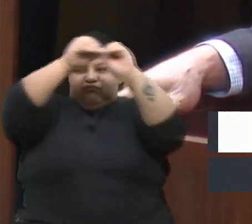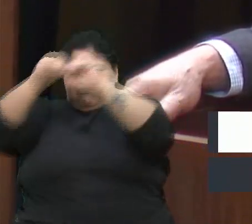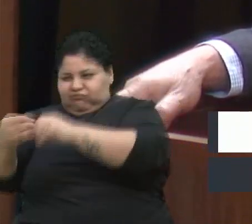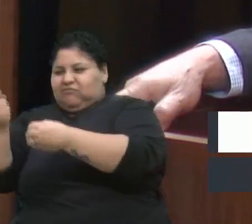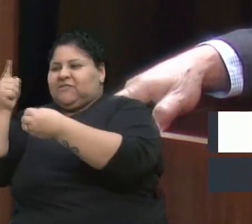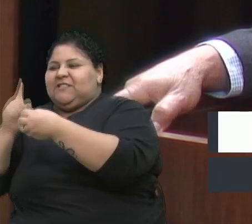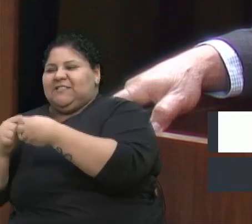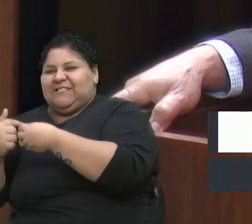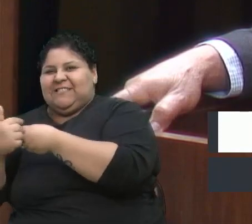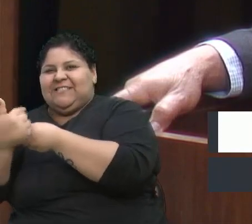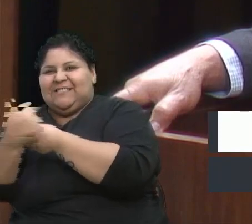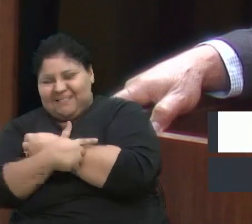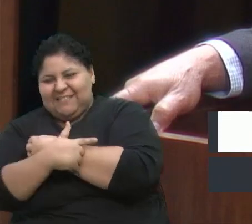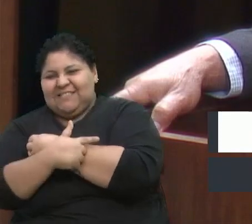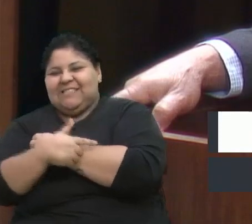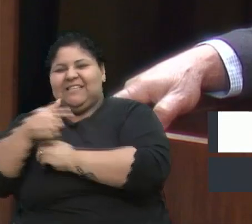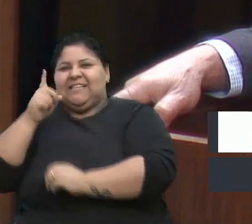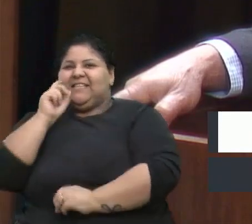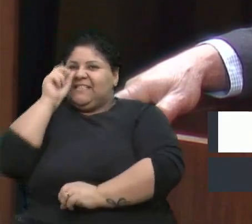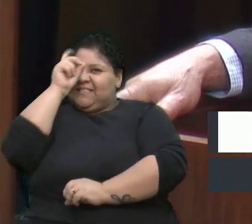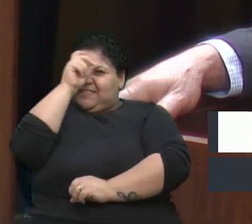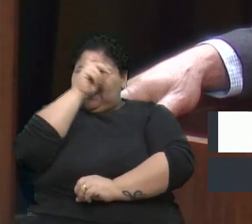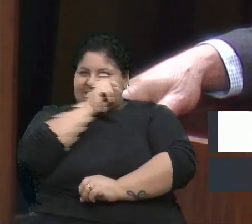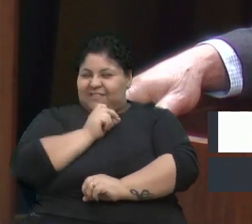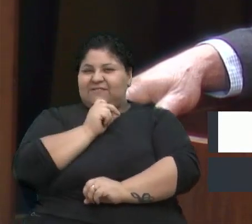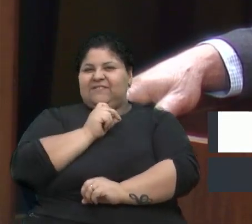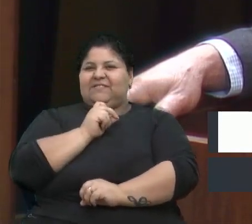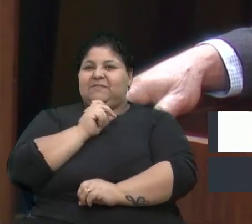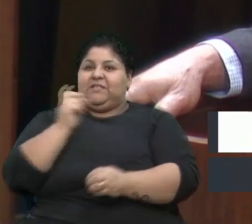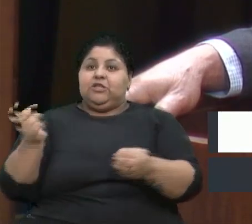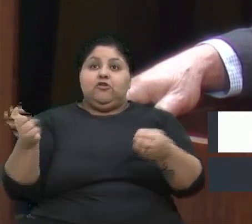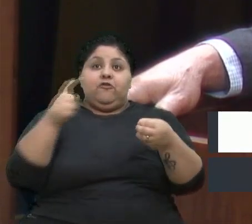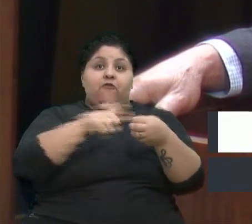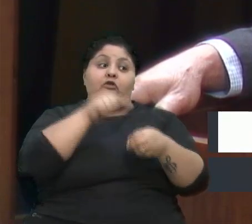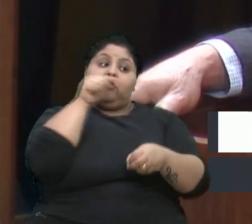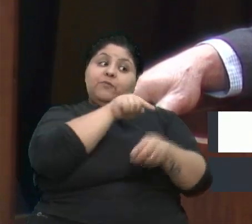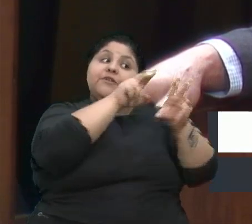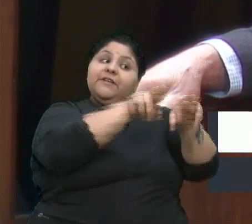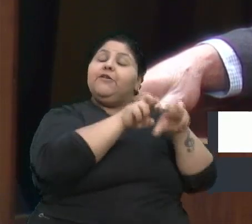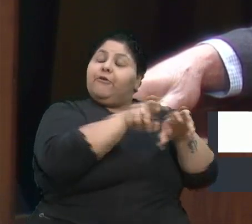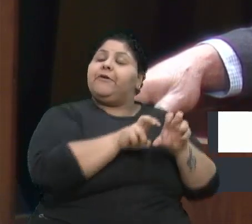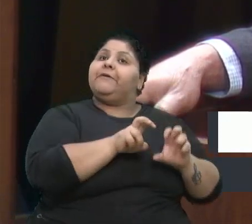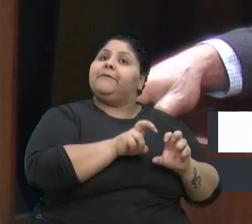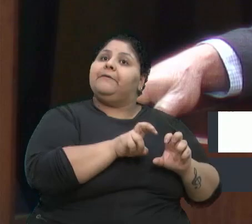menos, dificilmente, talvez de 1000 volta 1. Eu sou um exemplo disso.